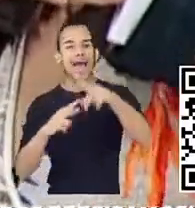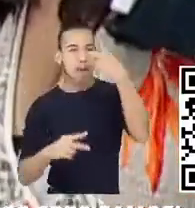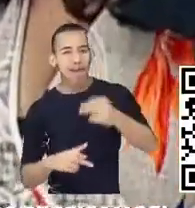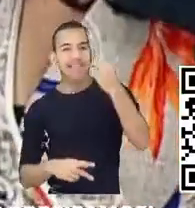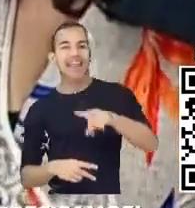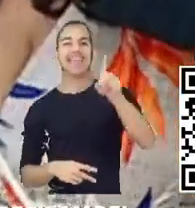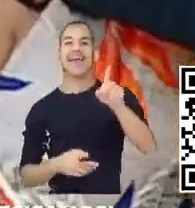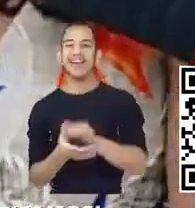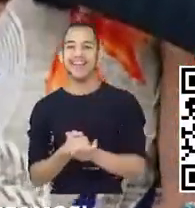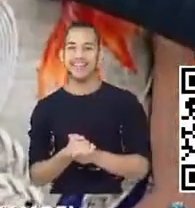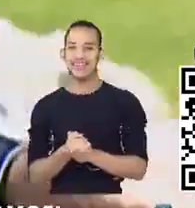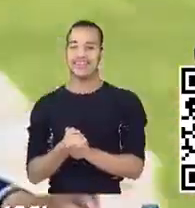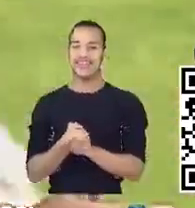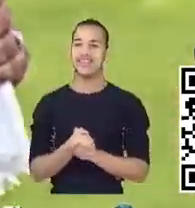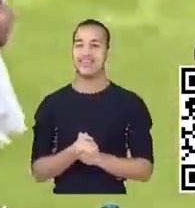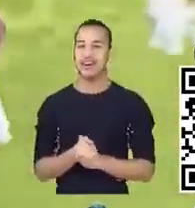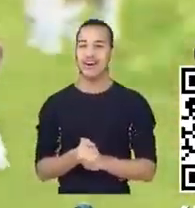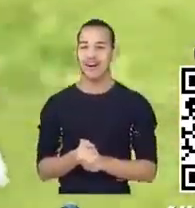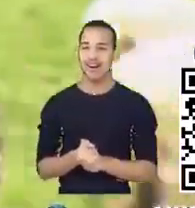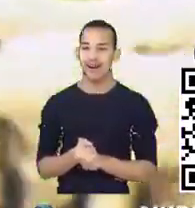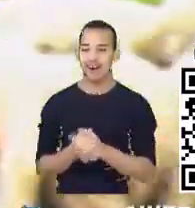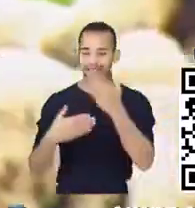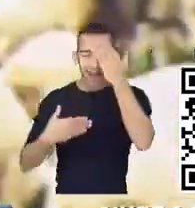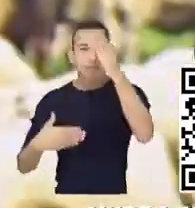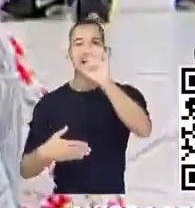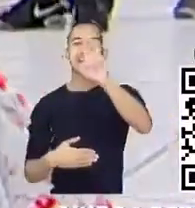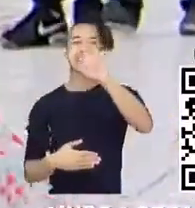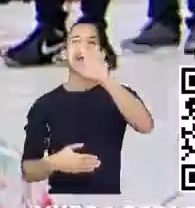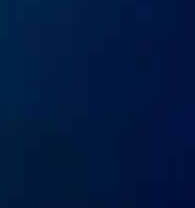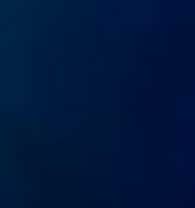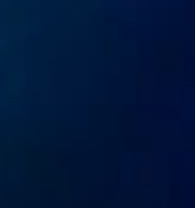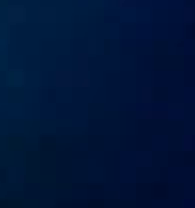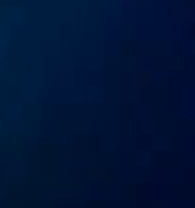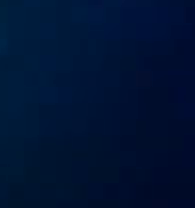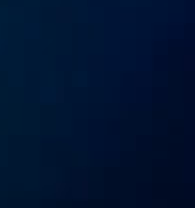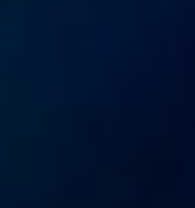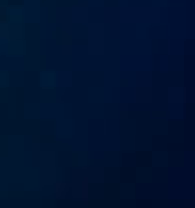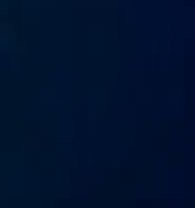Me dá aqui, me dá aqui. Obrigado, Érica. Deus abençoe, filha.